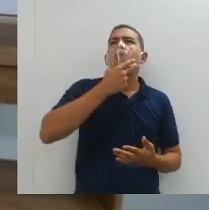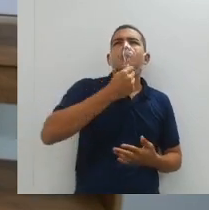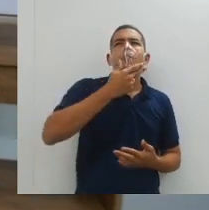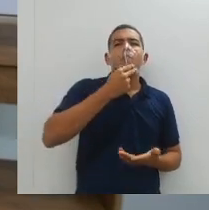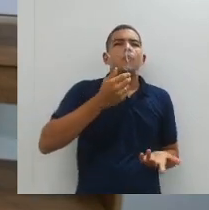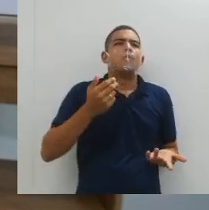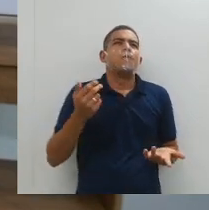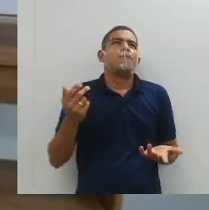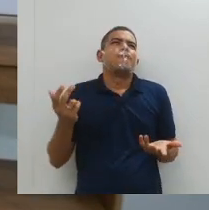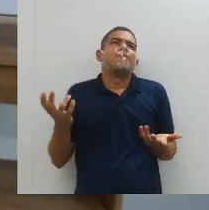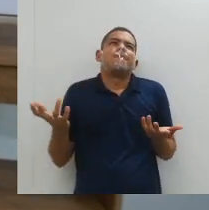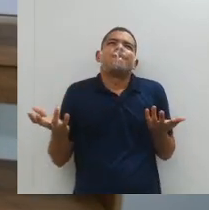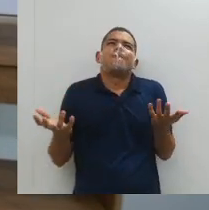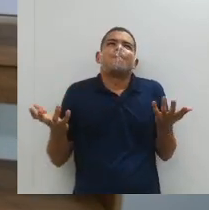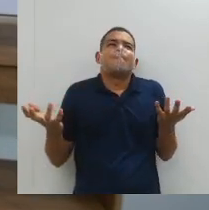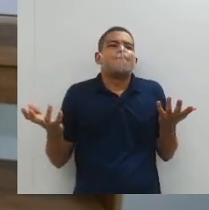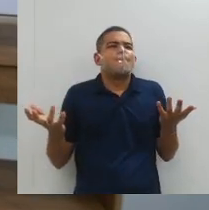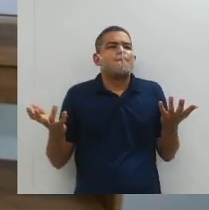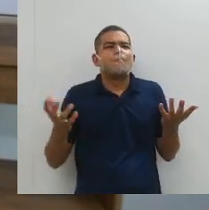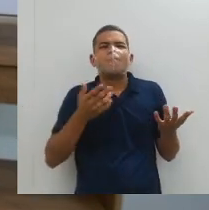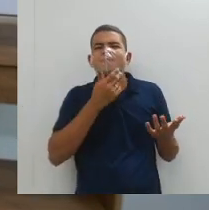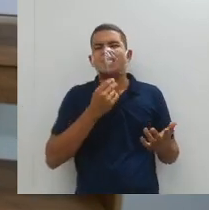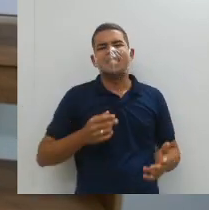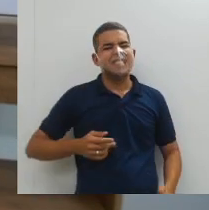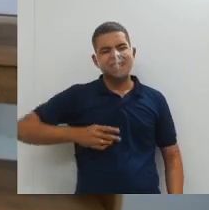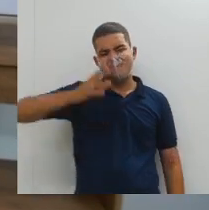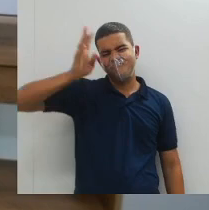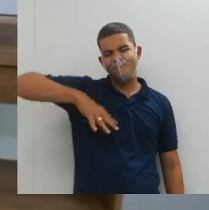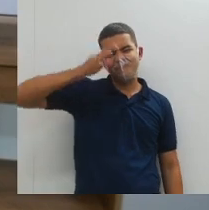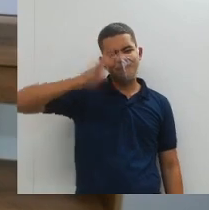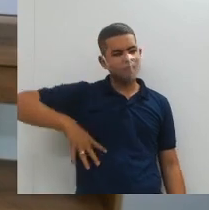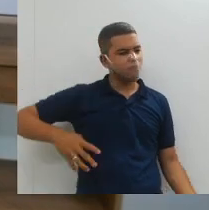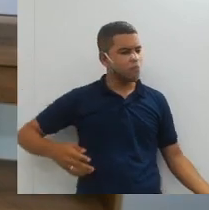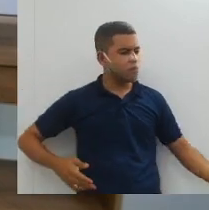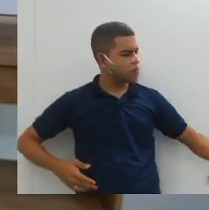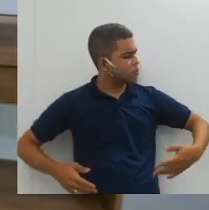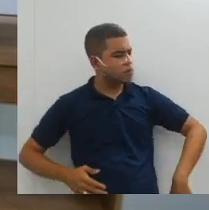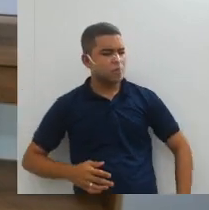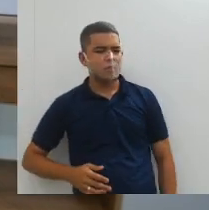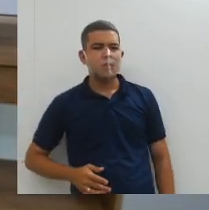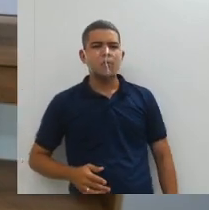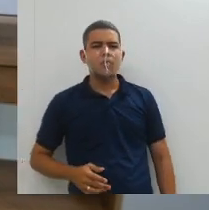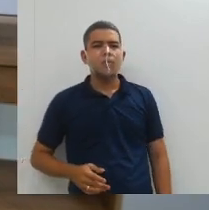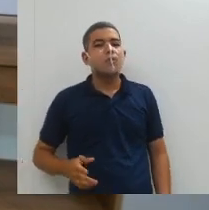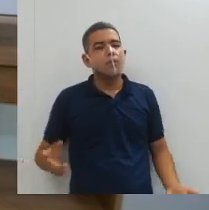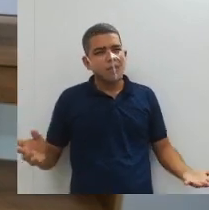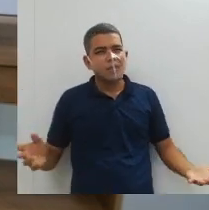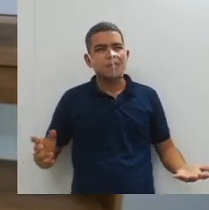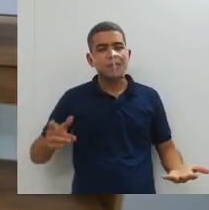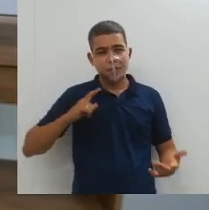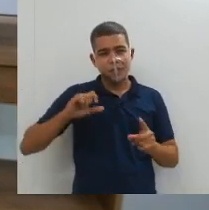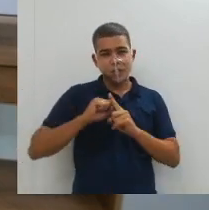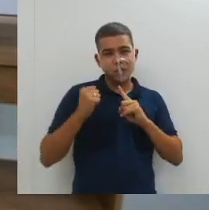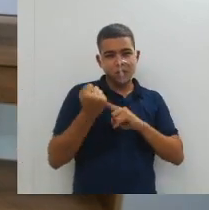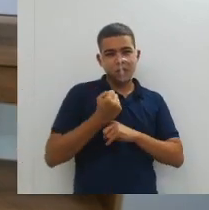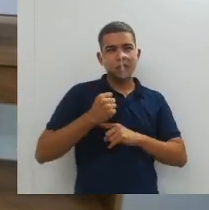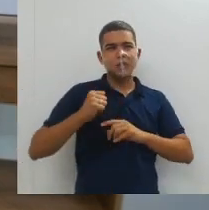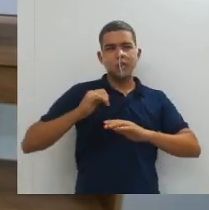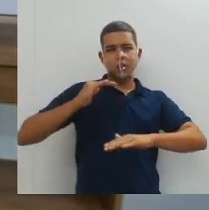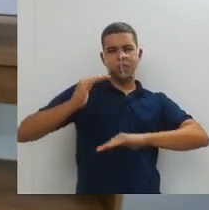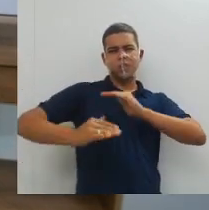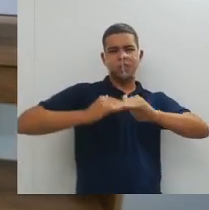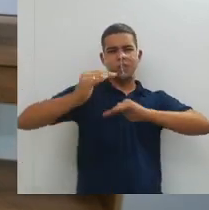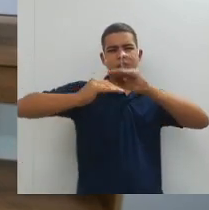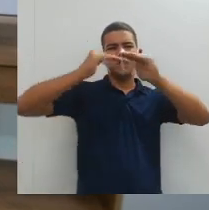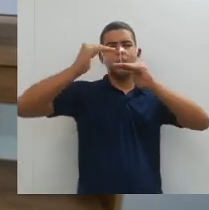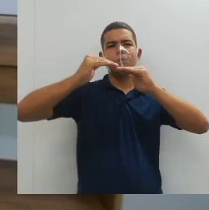completamente, digamos, dissimulado, etc. Então, na medida que a sociedade evolui,